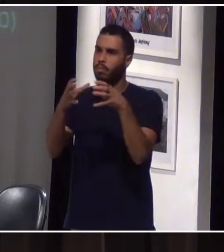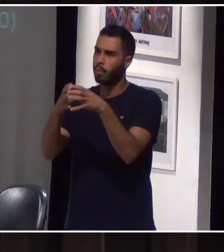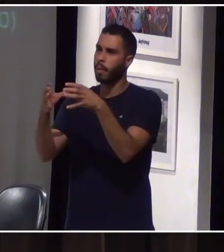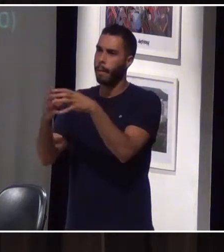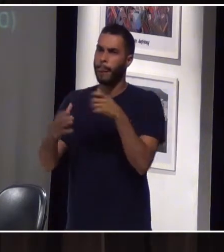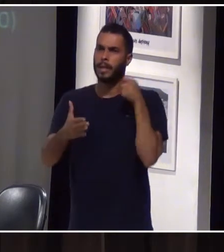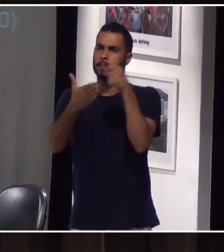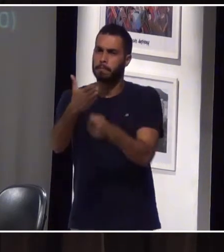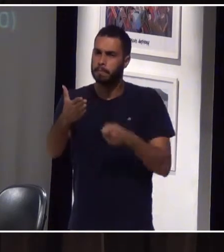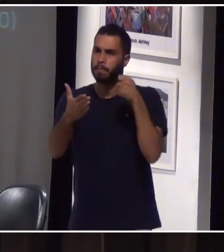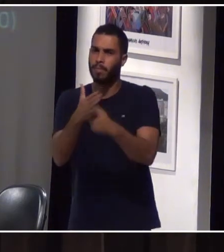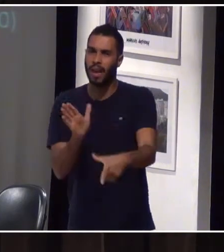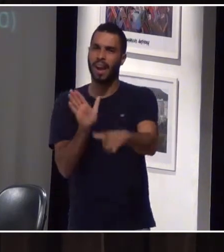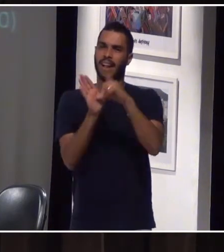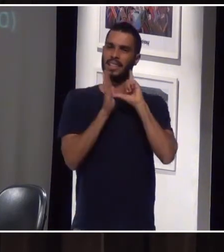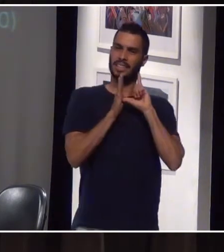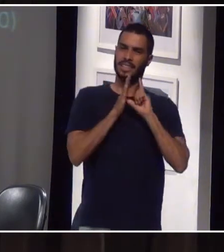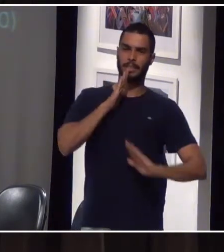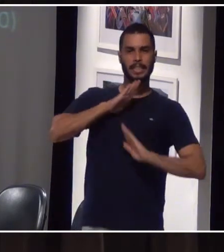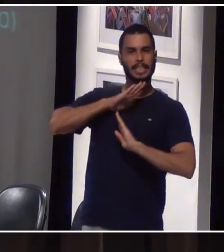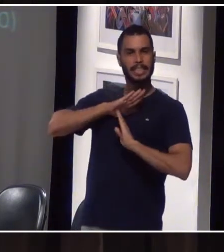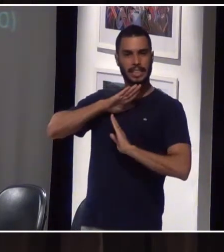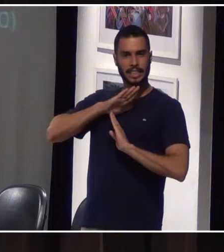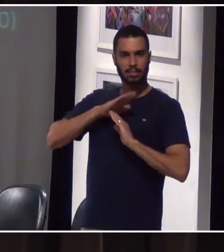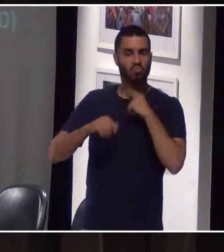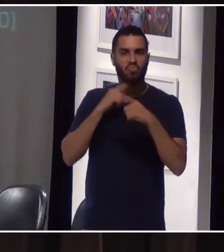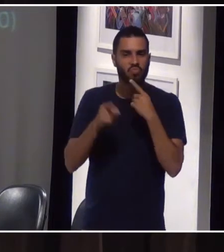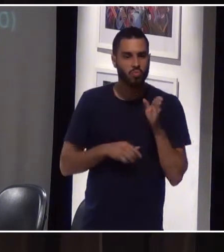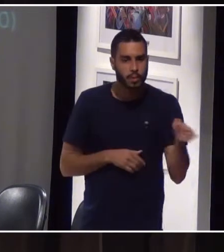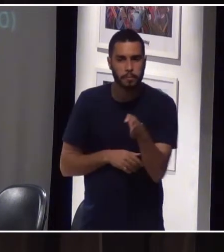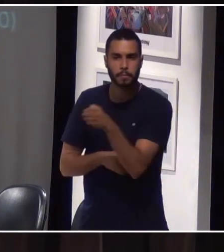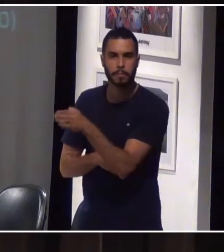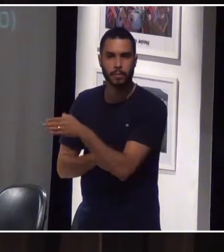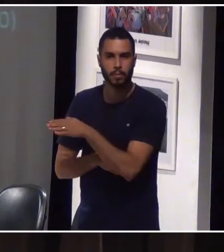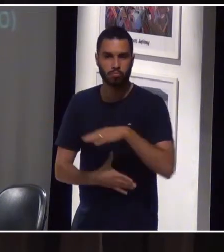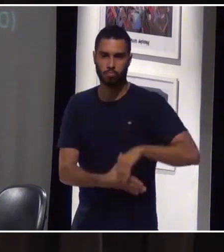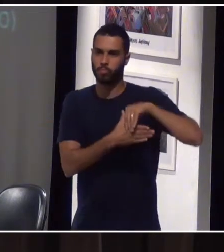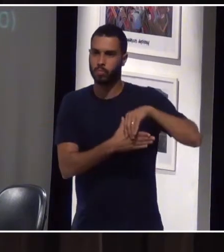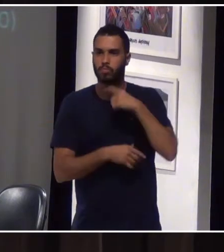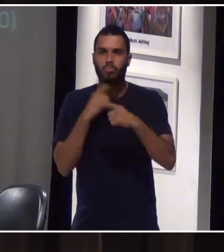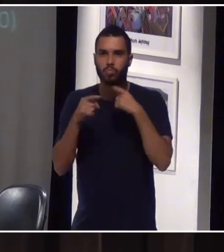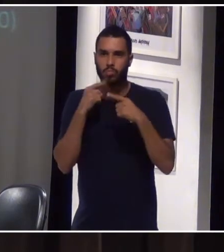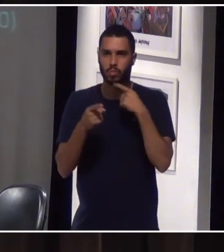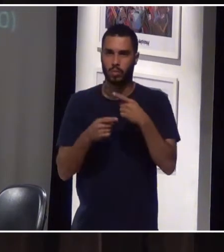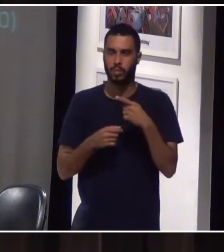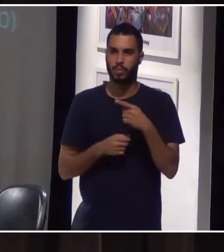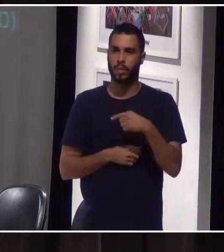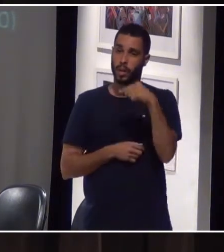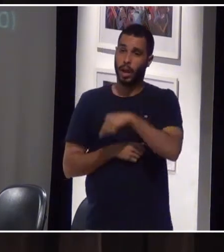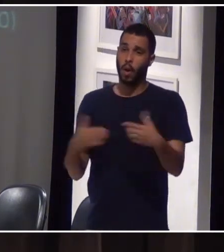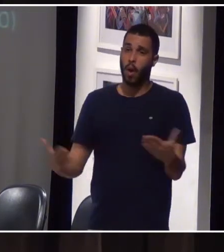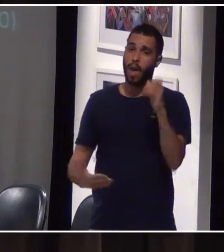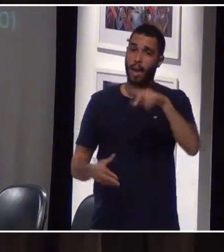história, não ocuparam determinados lugares. Então, esse é um viés e esse é o discurso, é a ênfase discursiva